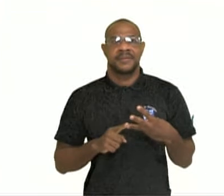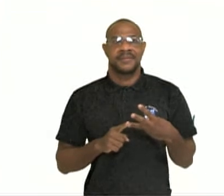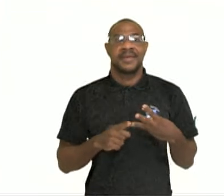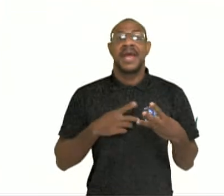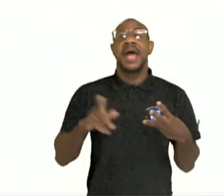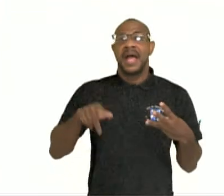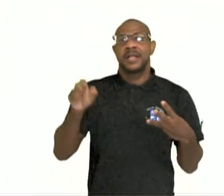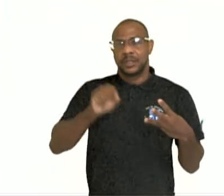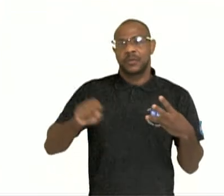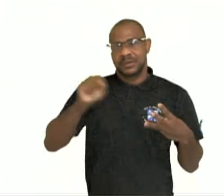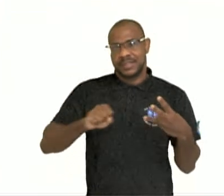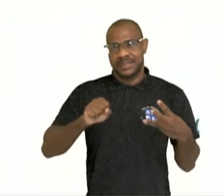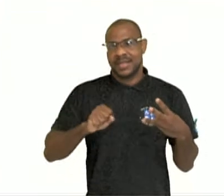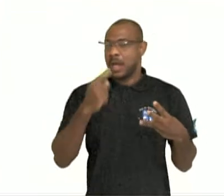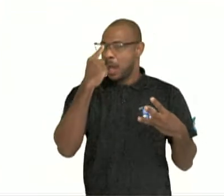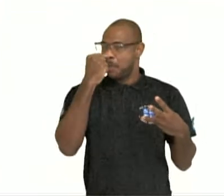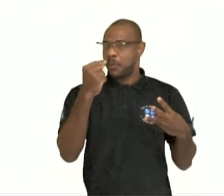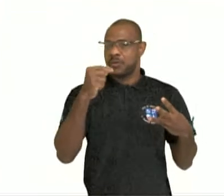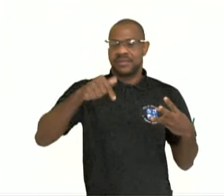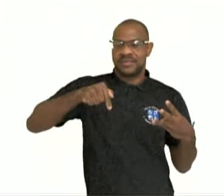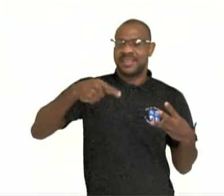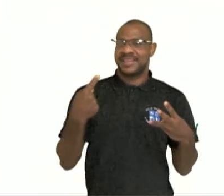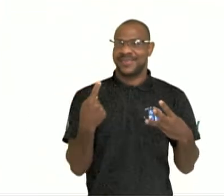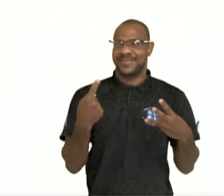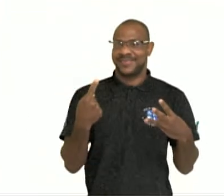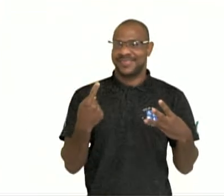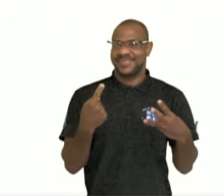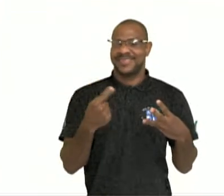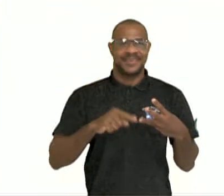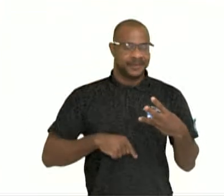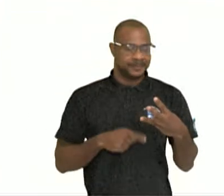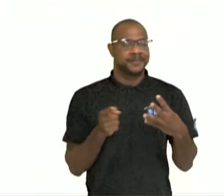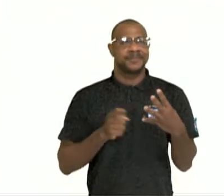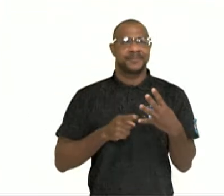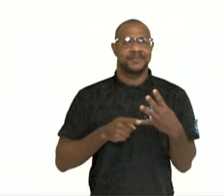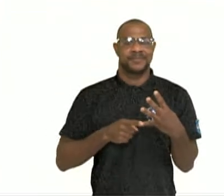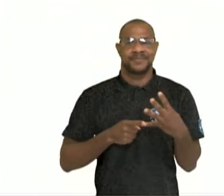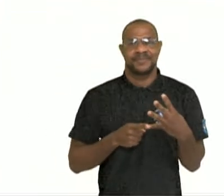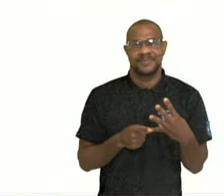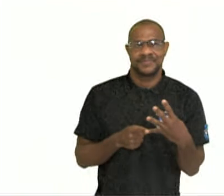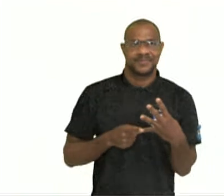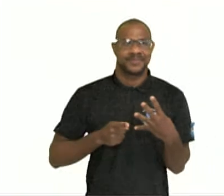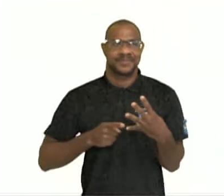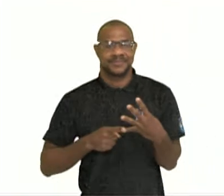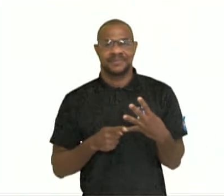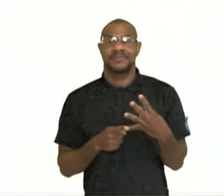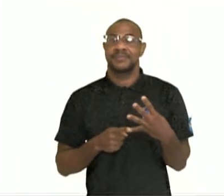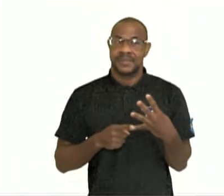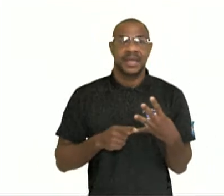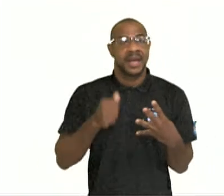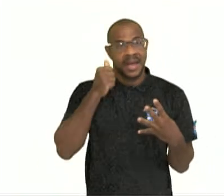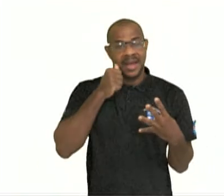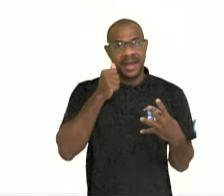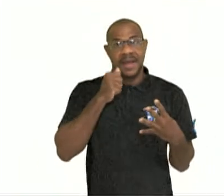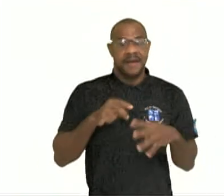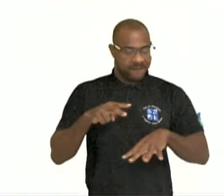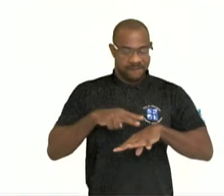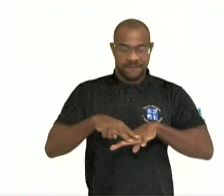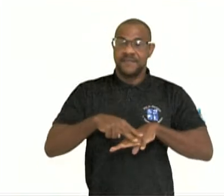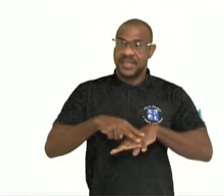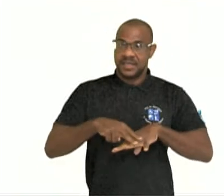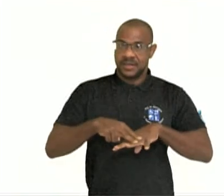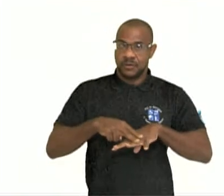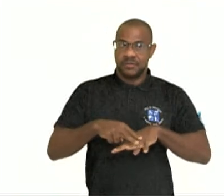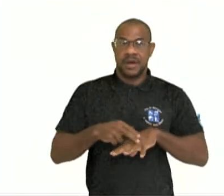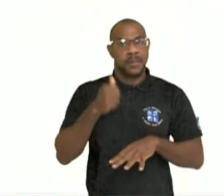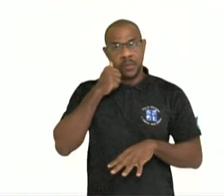do 71. A outra personagem é viúda e se chama Dueña Florinda. Viúva e se chama Dona